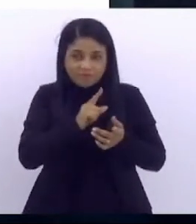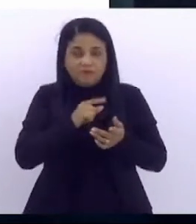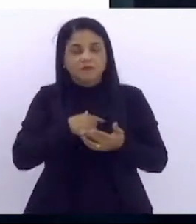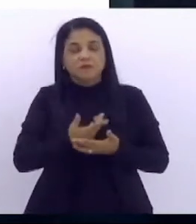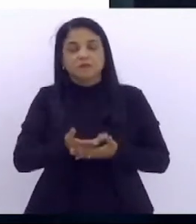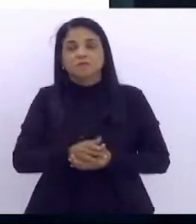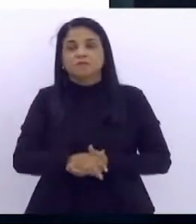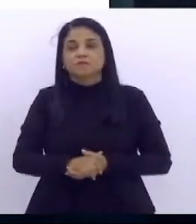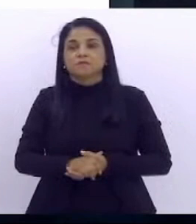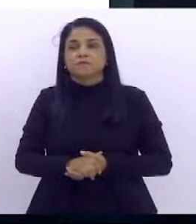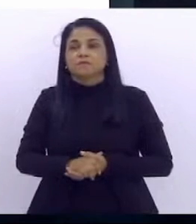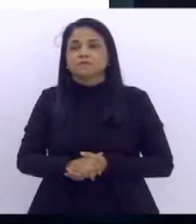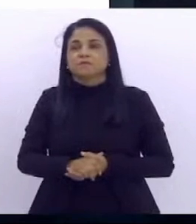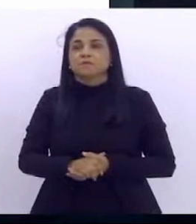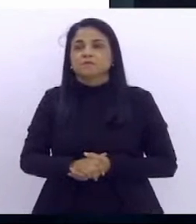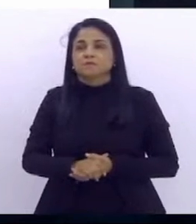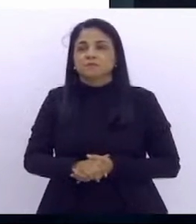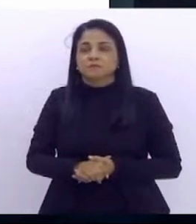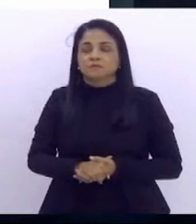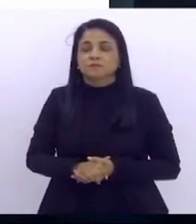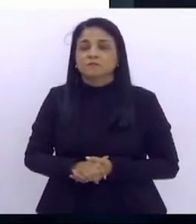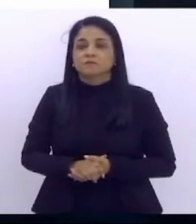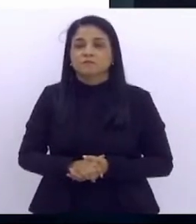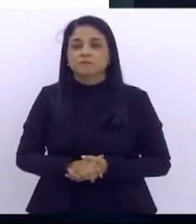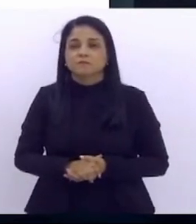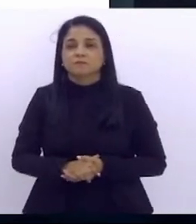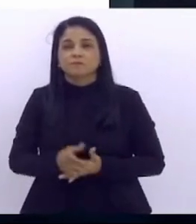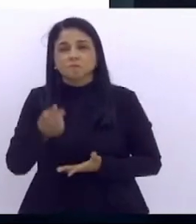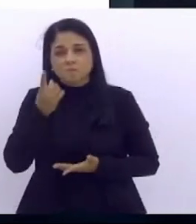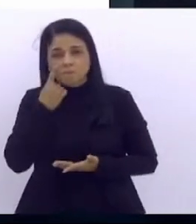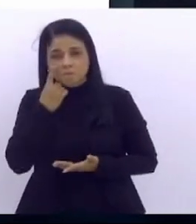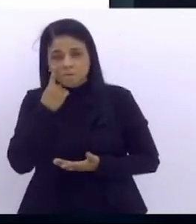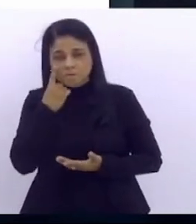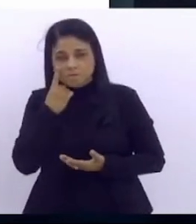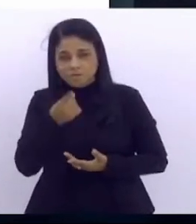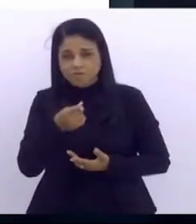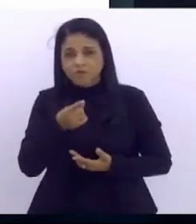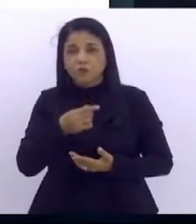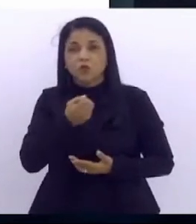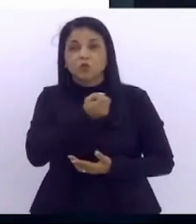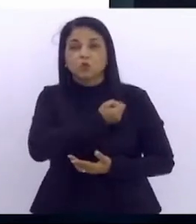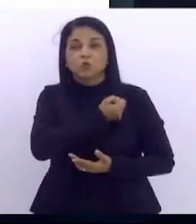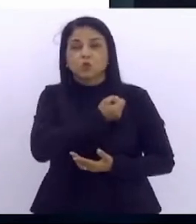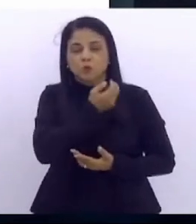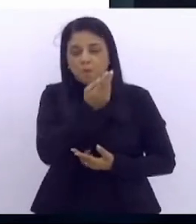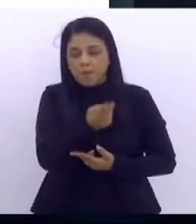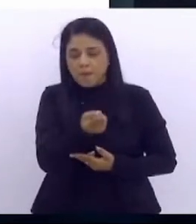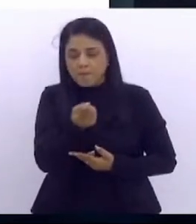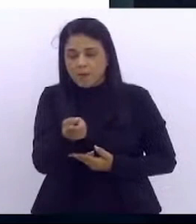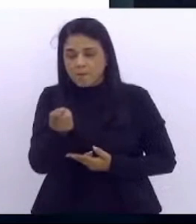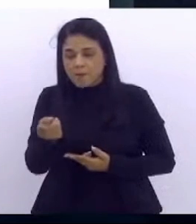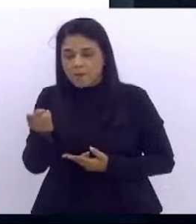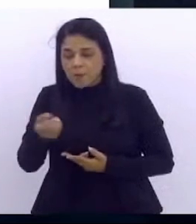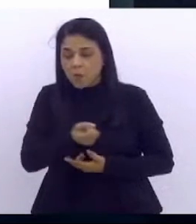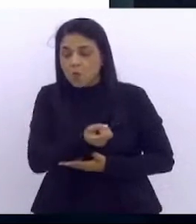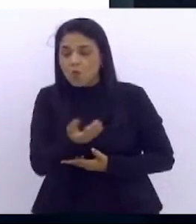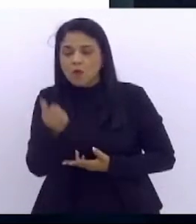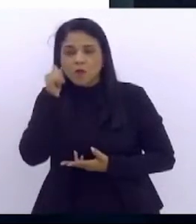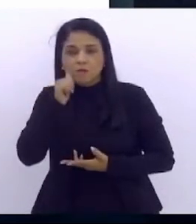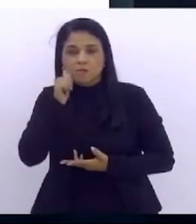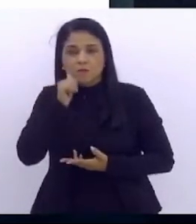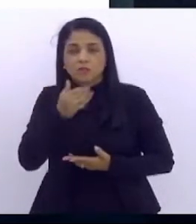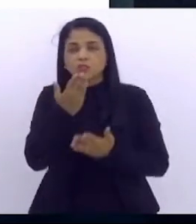muito fidedigno. Agora, vamos ver aqui primeiro o número de internações. Né? Até engraçado aqui, teve um